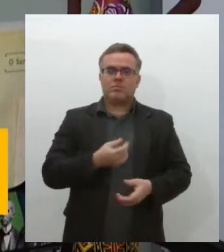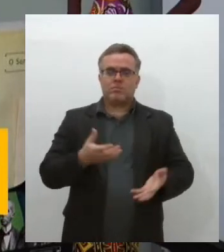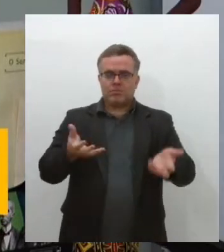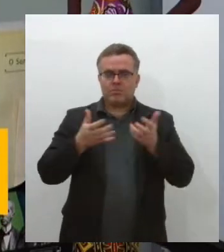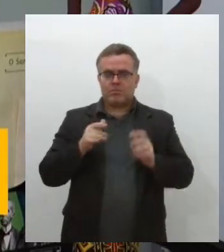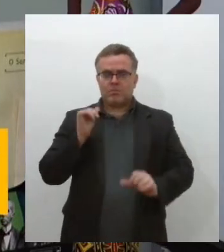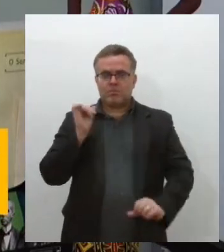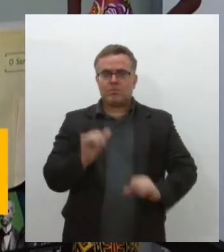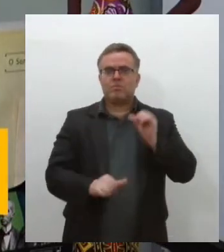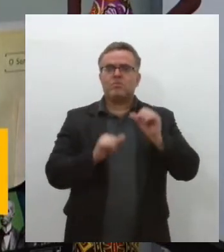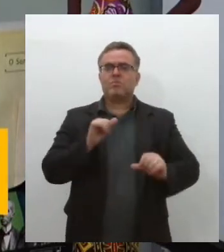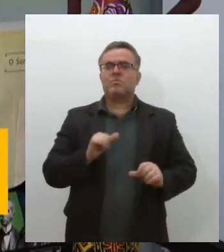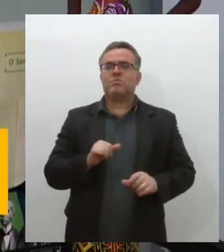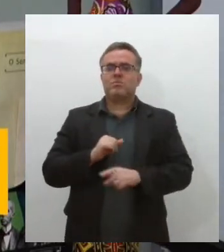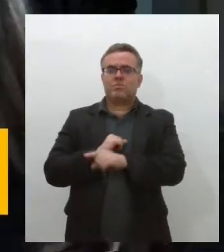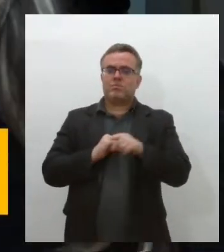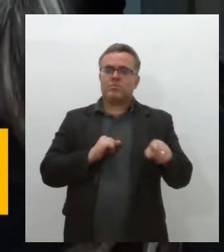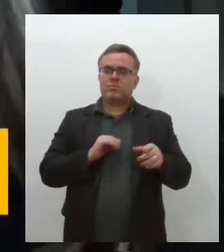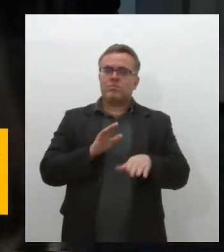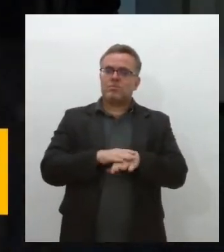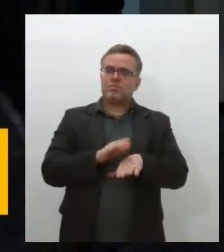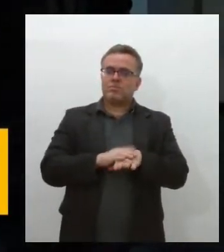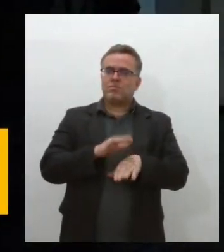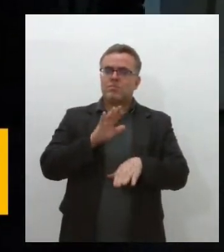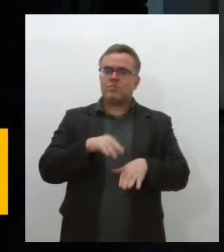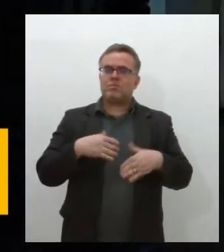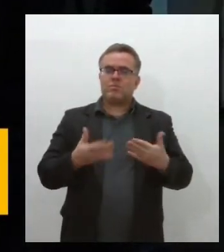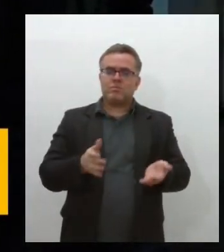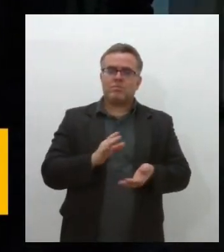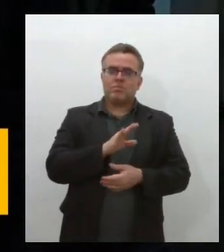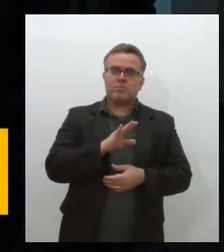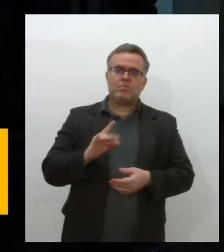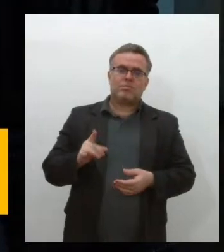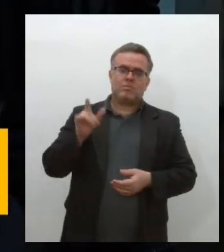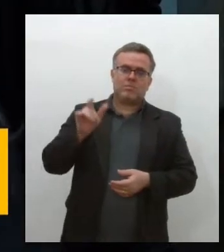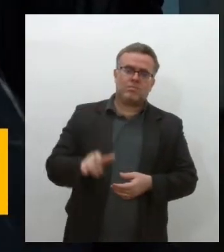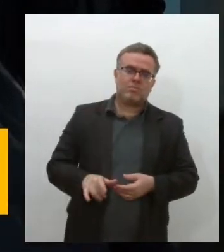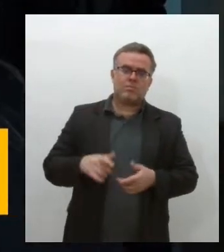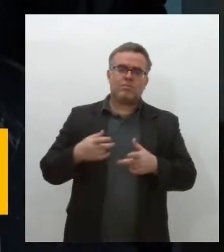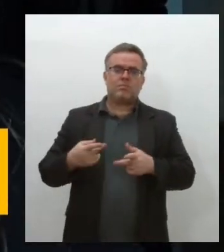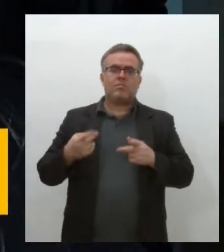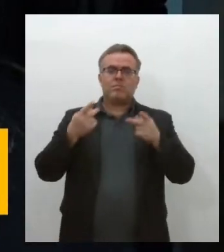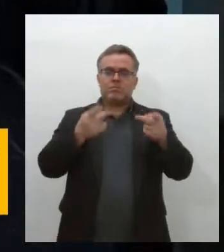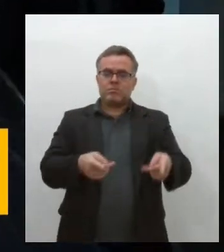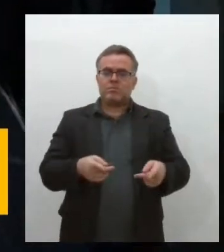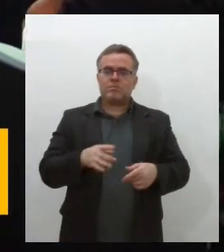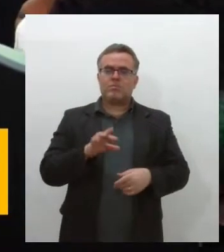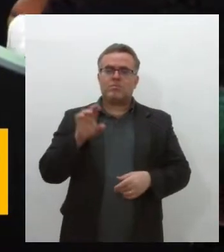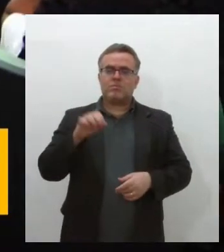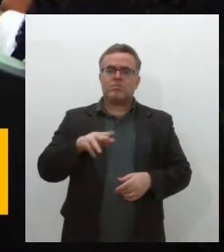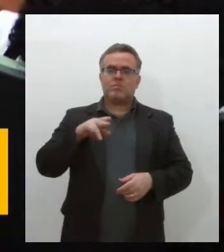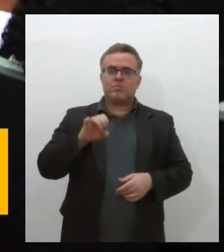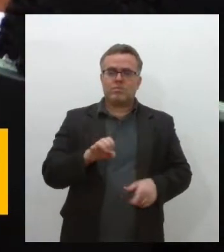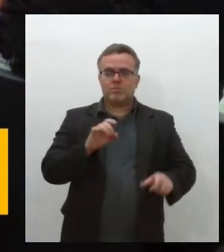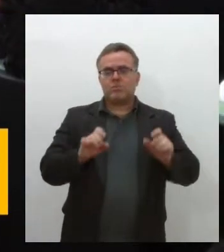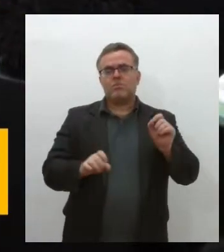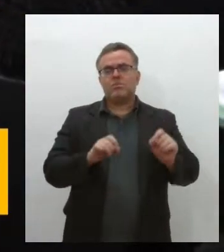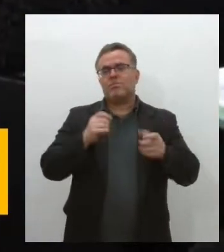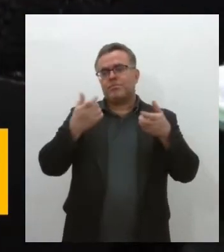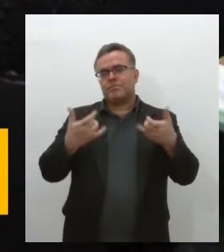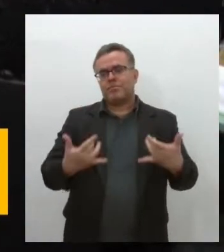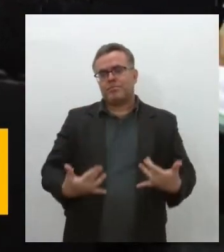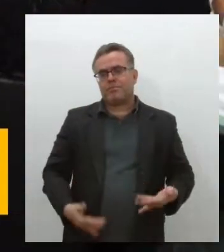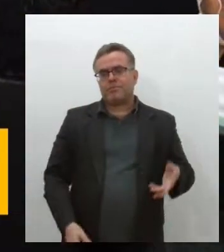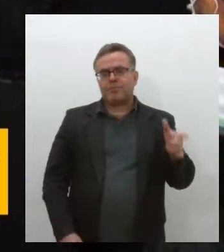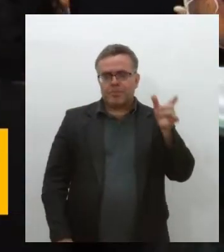transformação, só depende deles, né? A coordenadora do projeto Visita a Casa do Povo, Ronice Souza de Oliveira, falou sobre a intenção